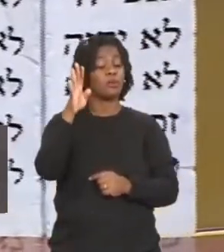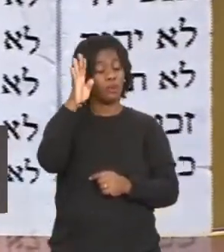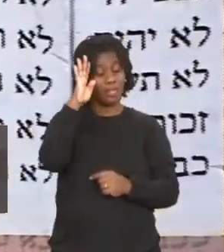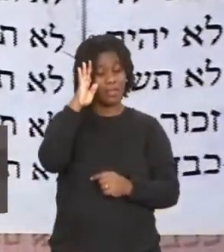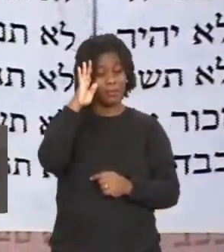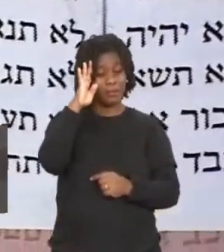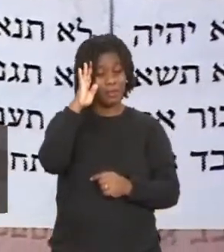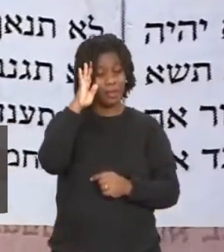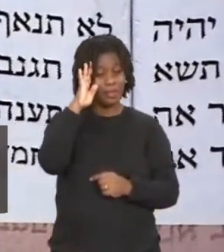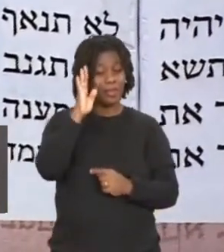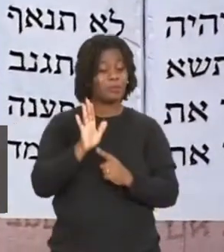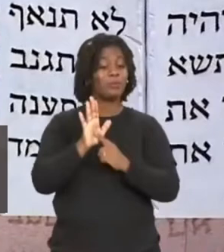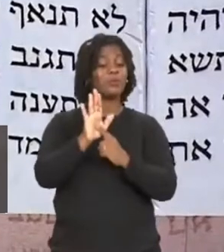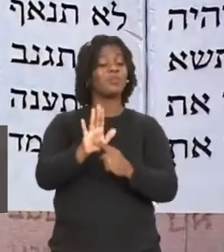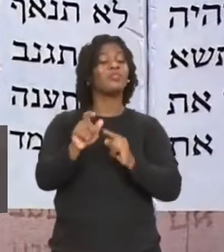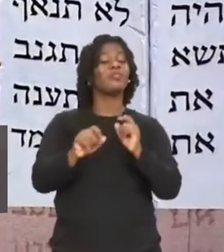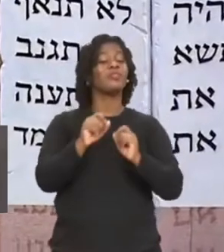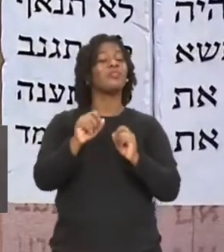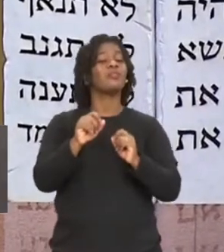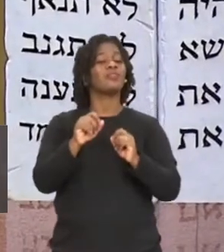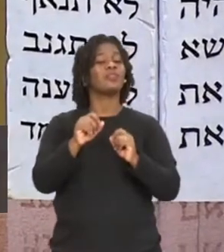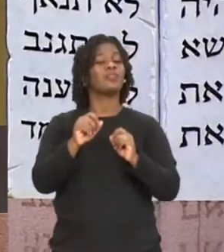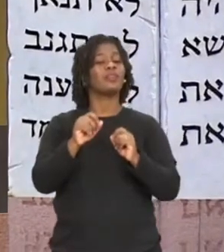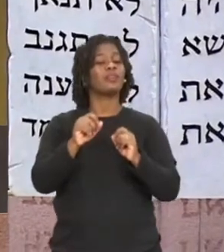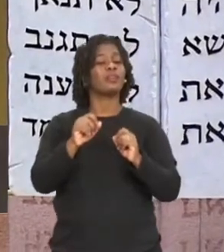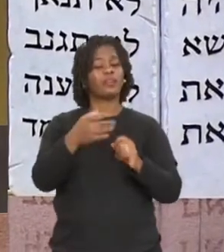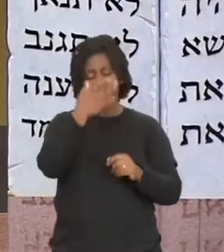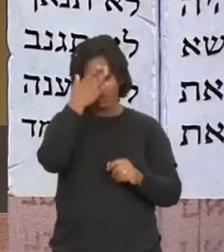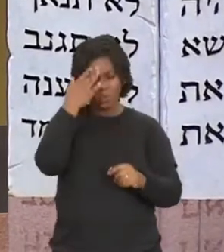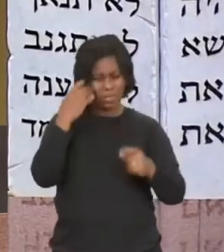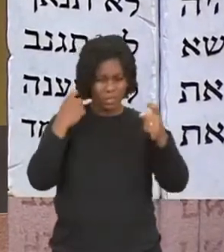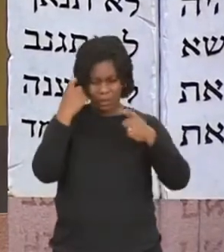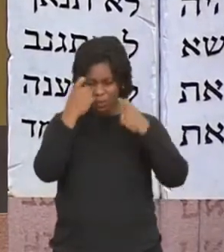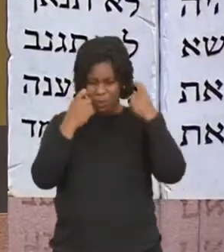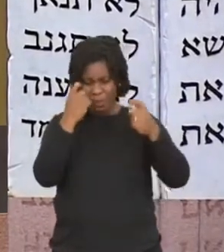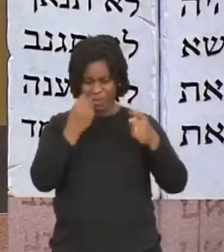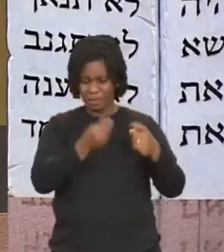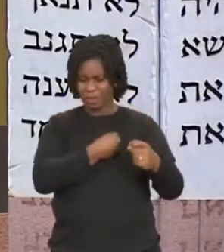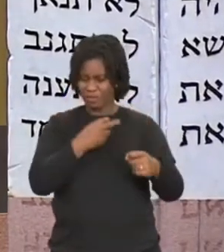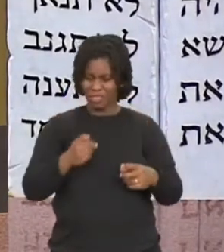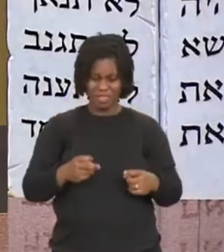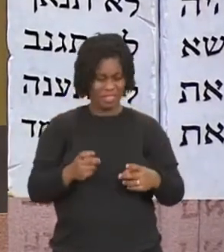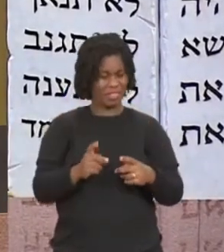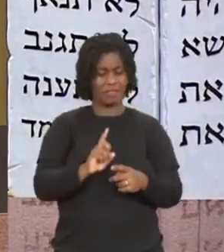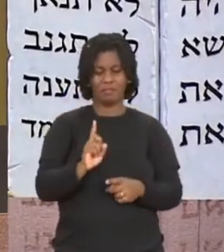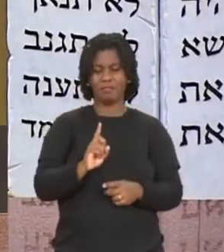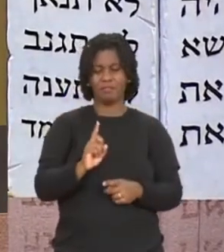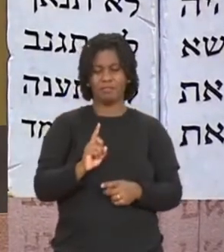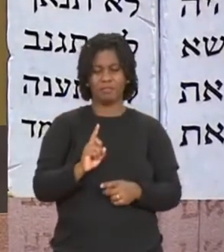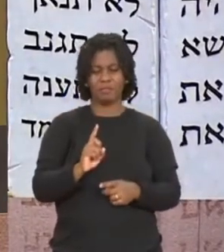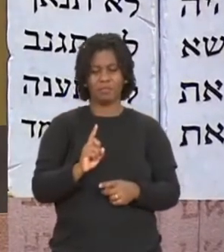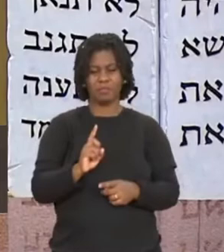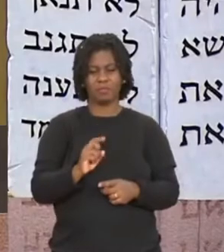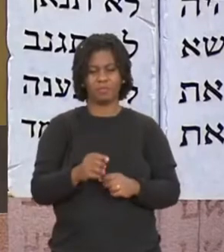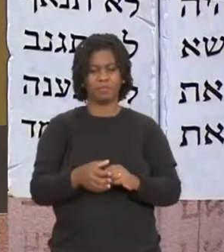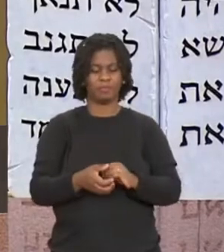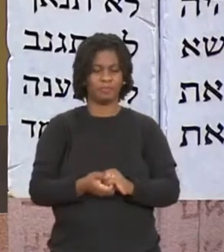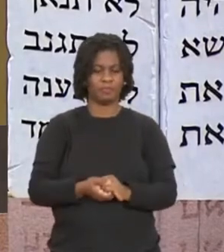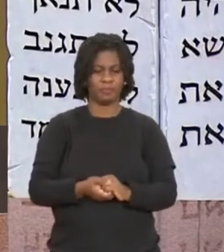um sinal que elas não estão preocupadas com a vida eterna, elas não estão preocupadas com a